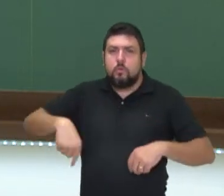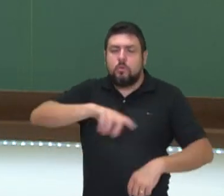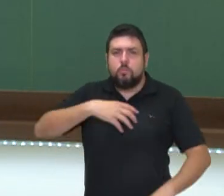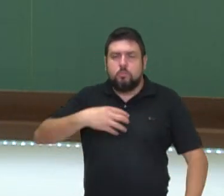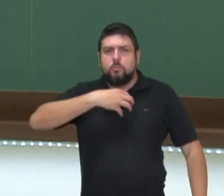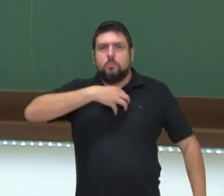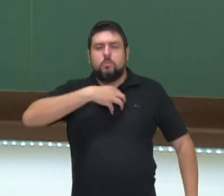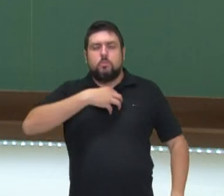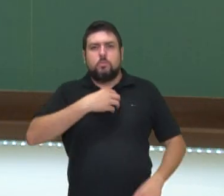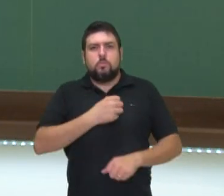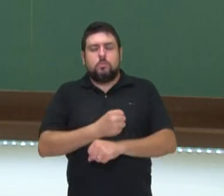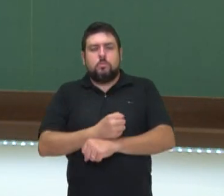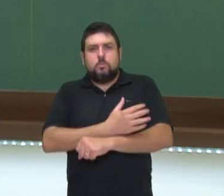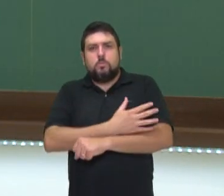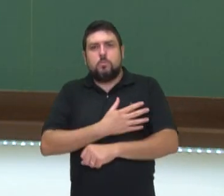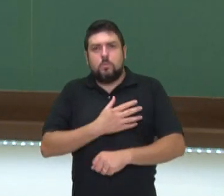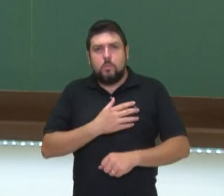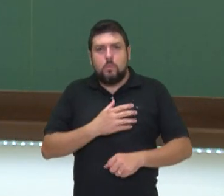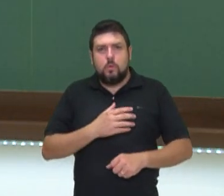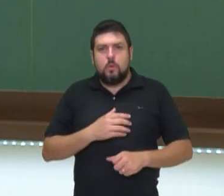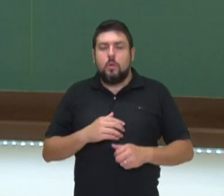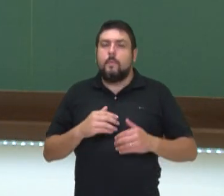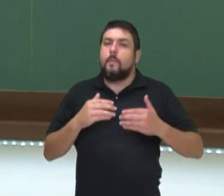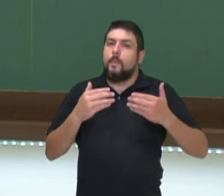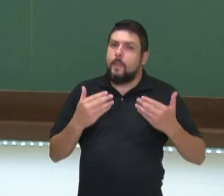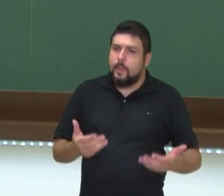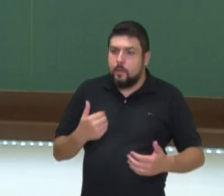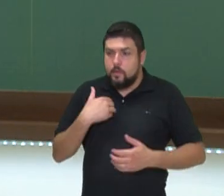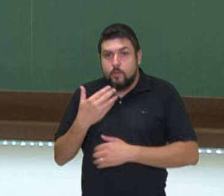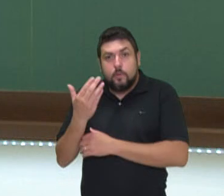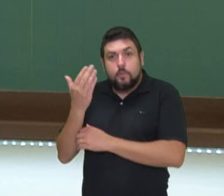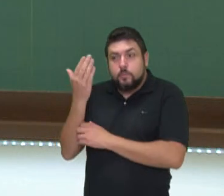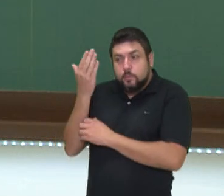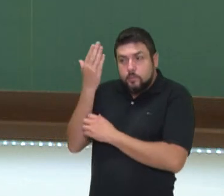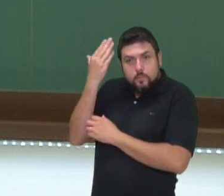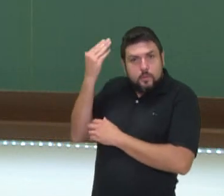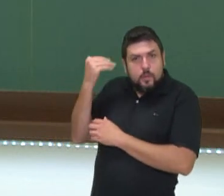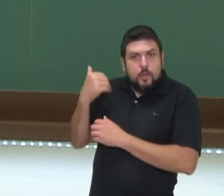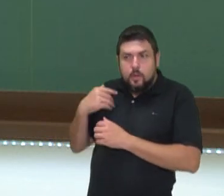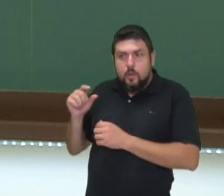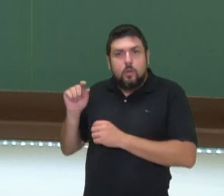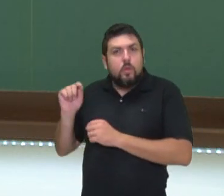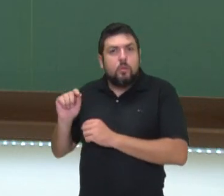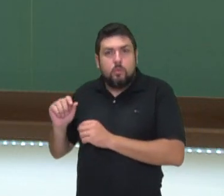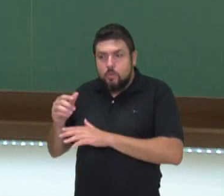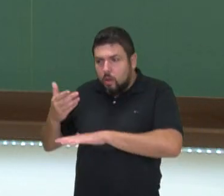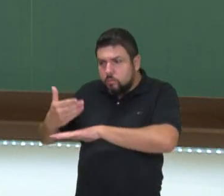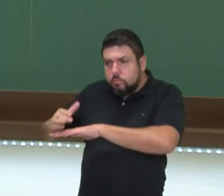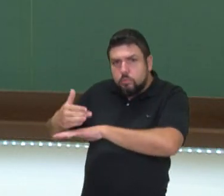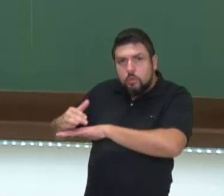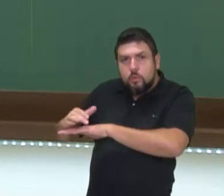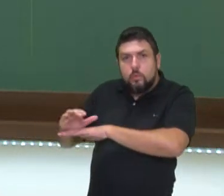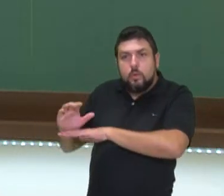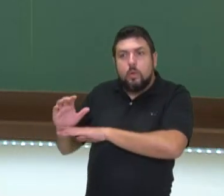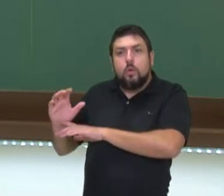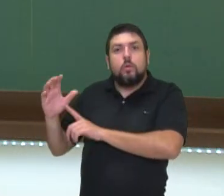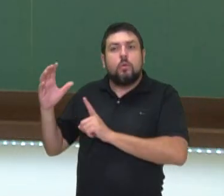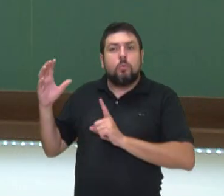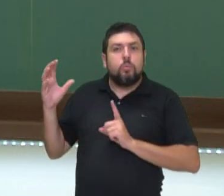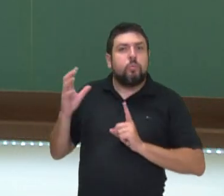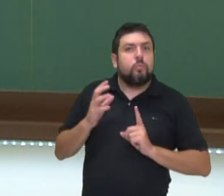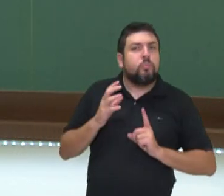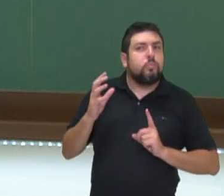impressionada. Então, muito desses jogos de antigamente influenciaram para a criação do futebol, né? Que